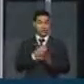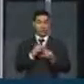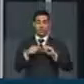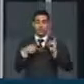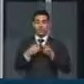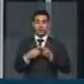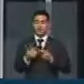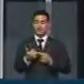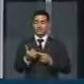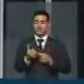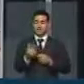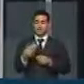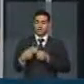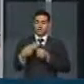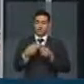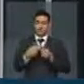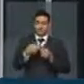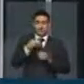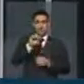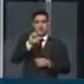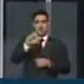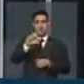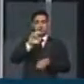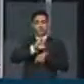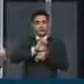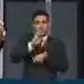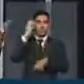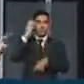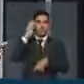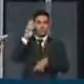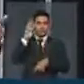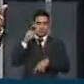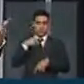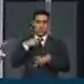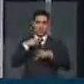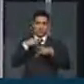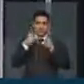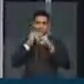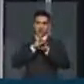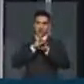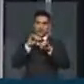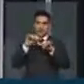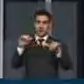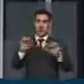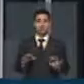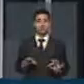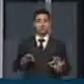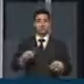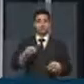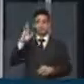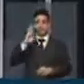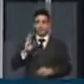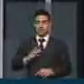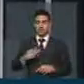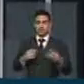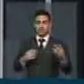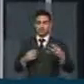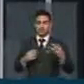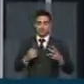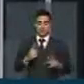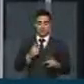da região do sul do Maranhão eu quero aqui registrar senhor presidente para todo o Brasil para todo Maranhão que esse é o nosso terceiro encontro